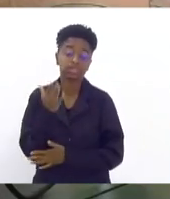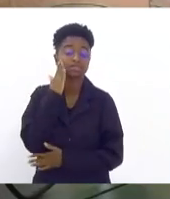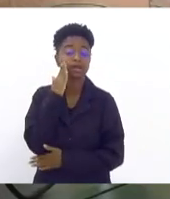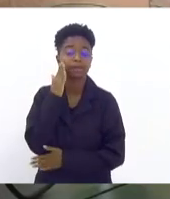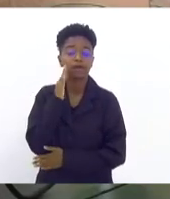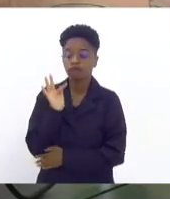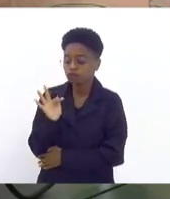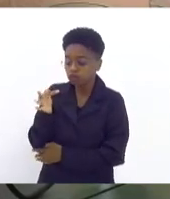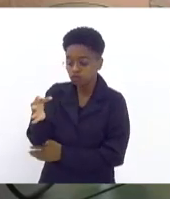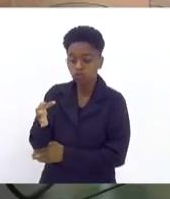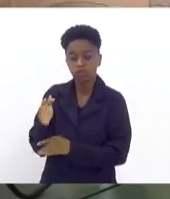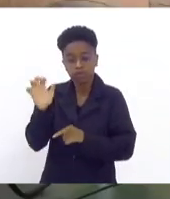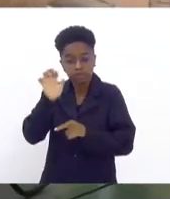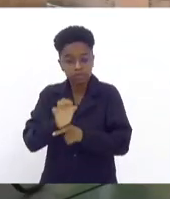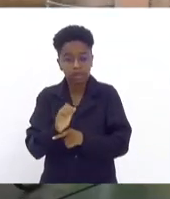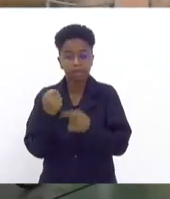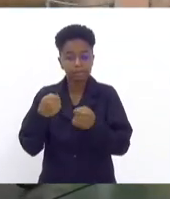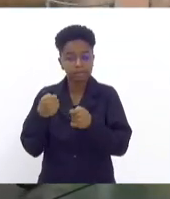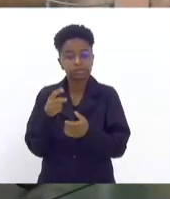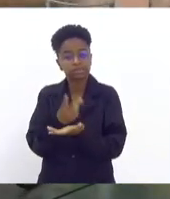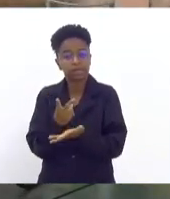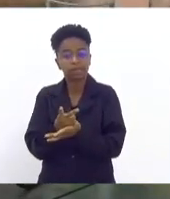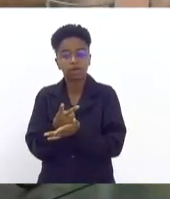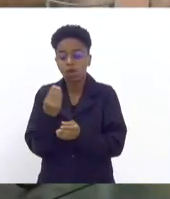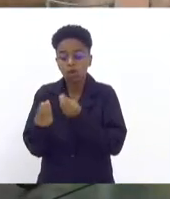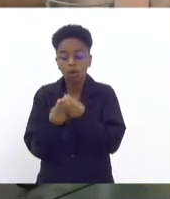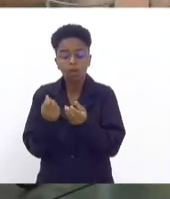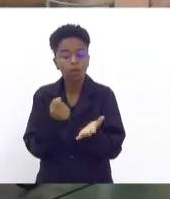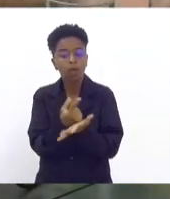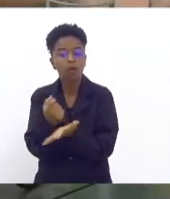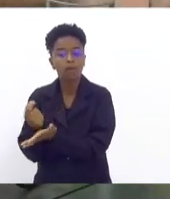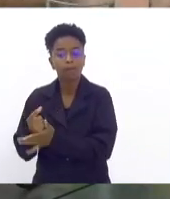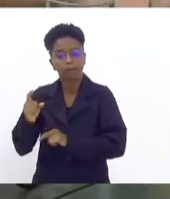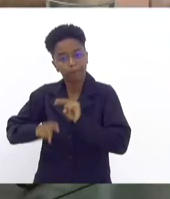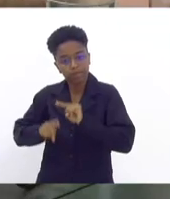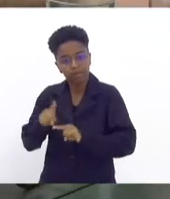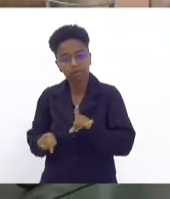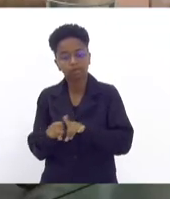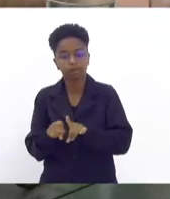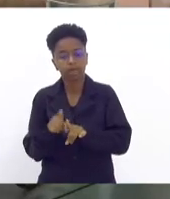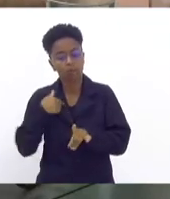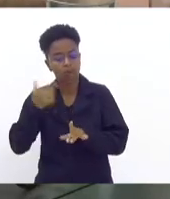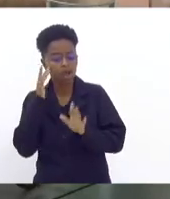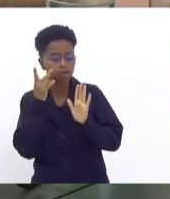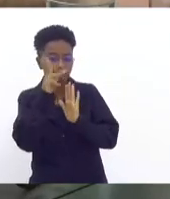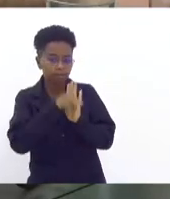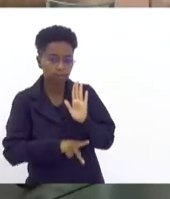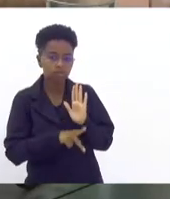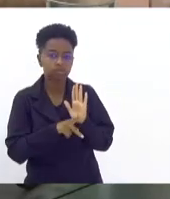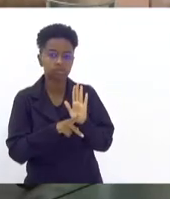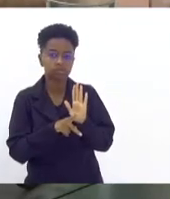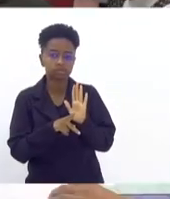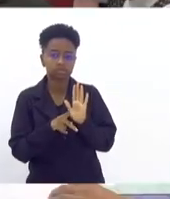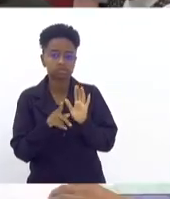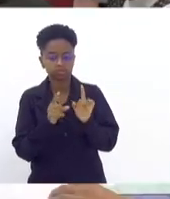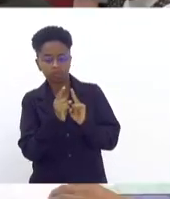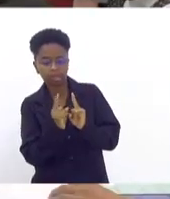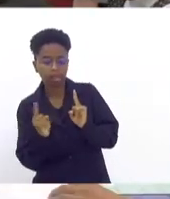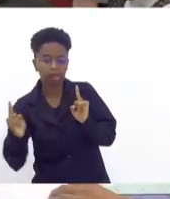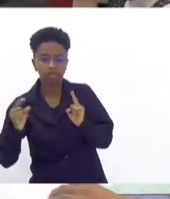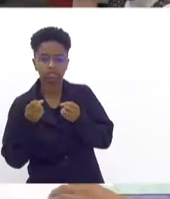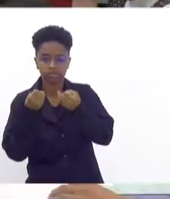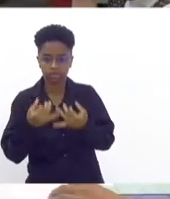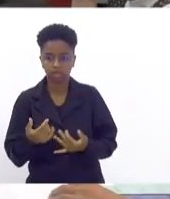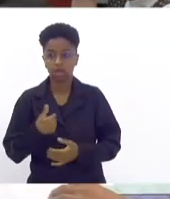Estado daqui para frente, ver de que forma que ele vai adquirir. Acho que o projeto, no mérito, é muito bom. Eu vou chamar os trabalhos à ordem e vou